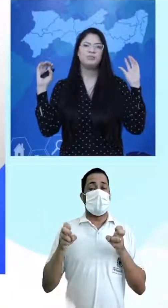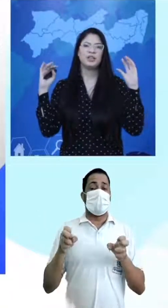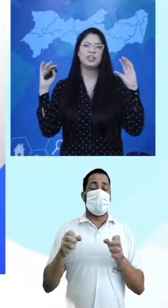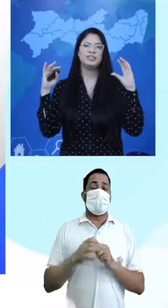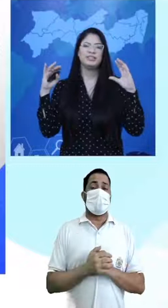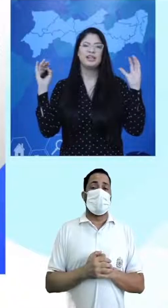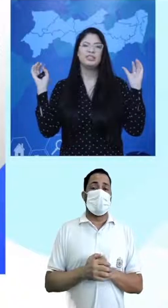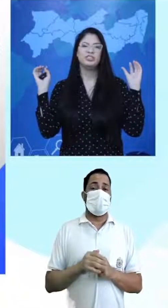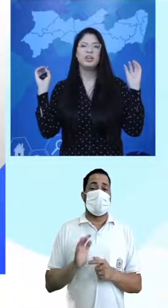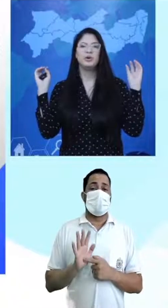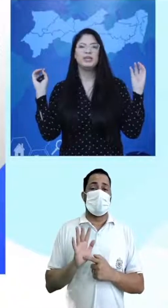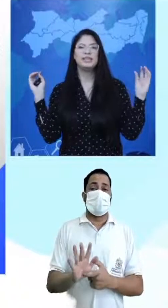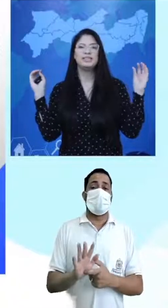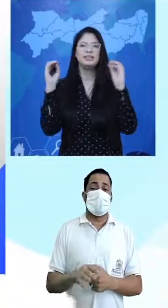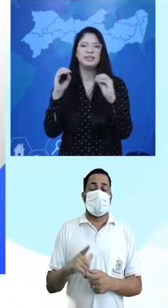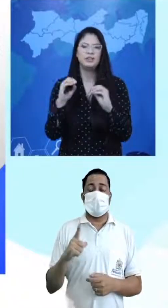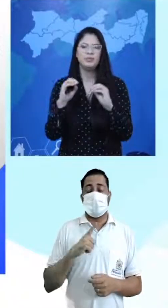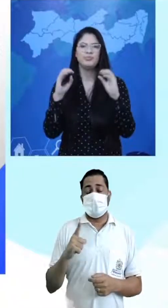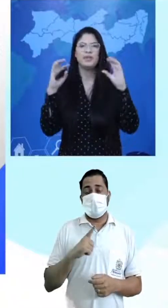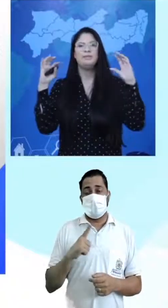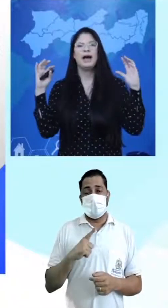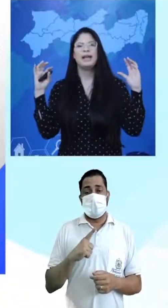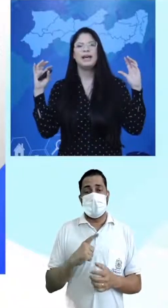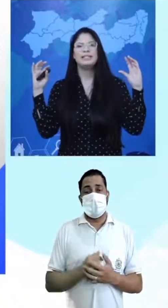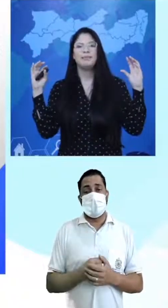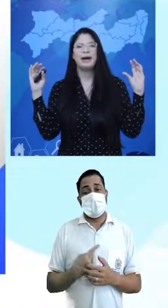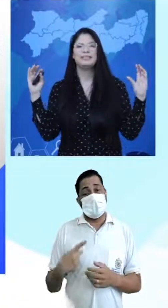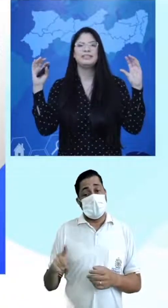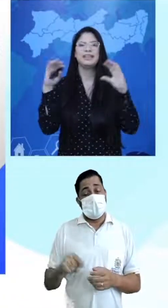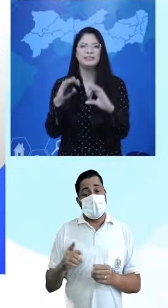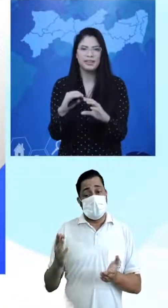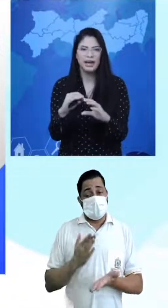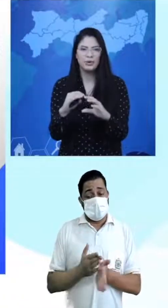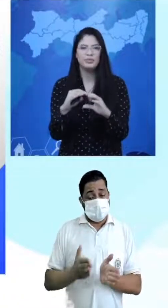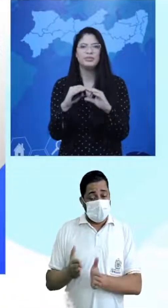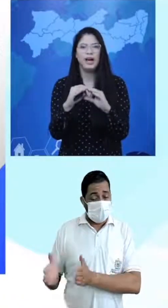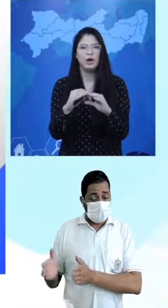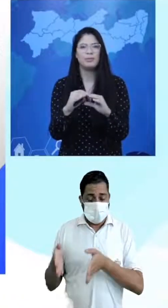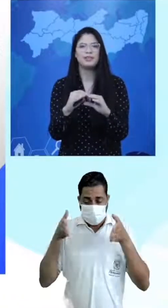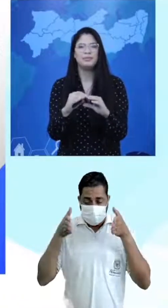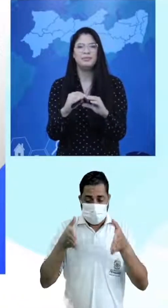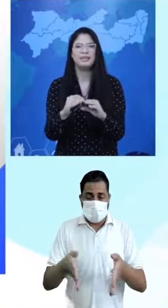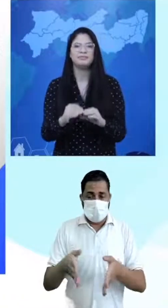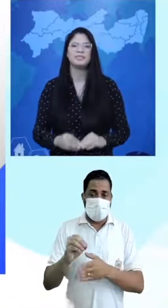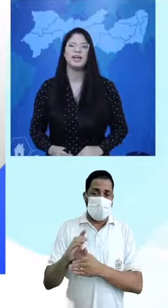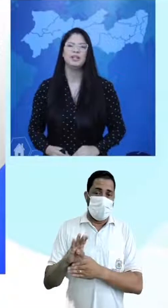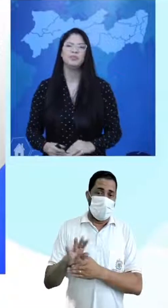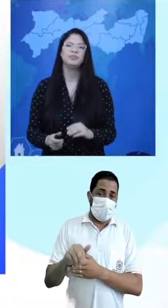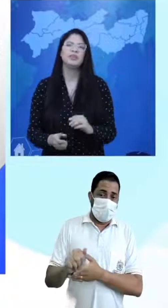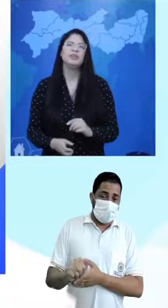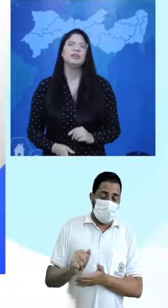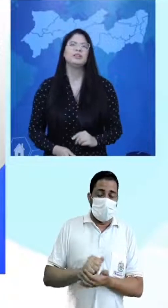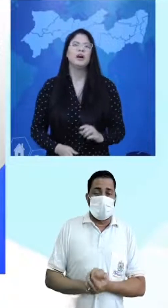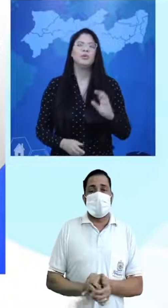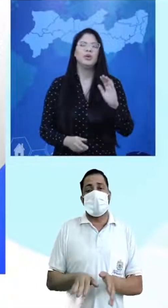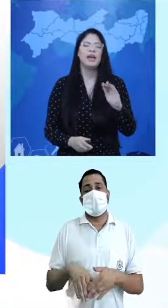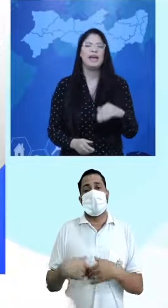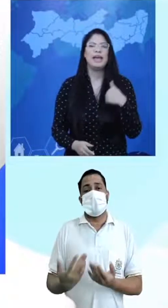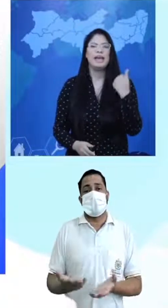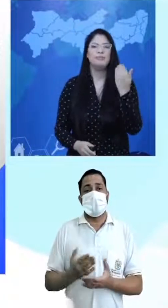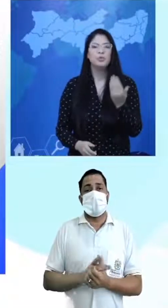as projetantes elas estão incidindo para essa parte central da obra também, certo?